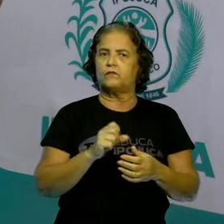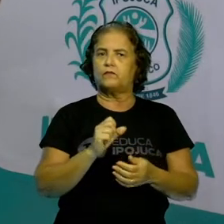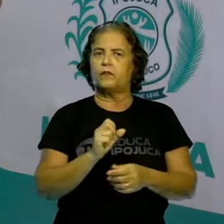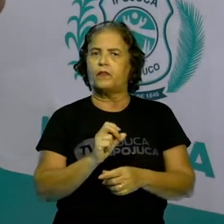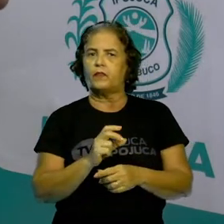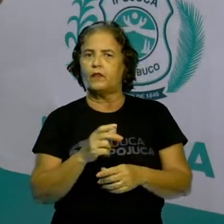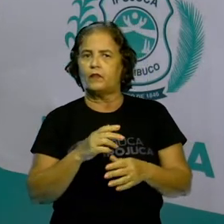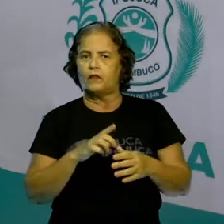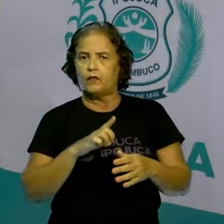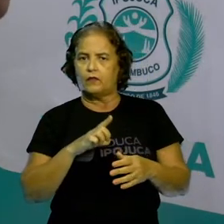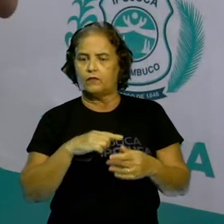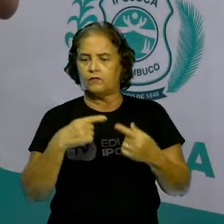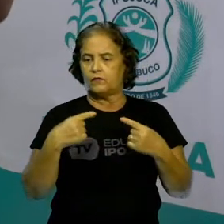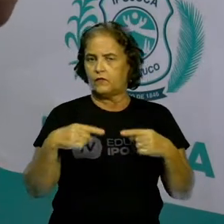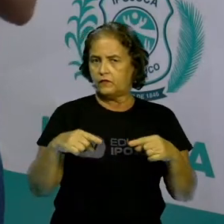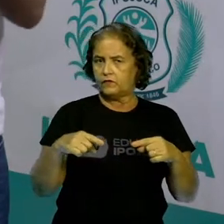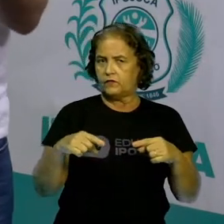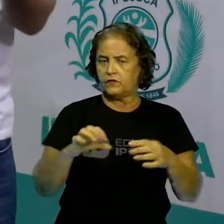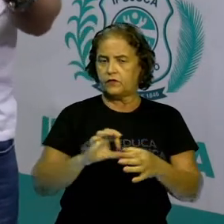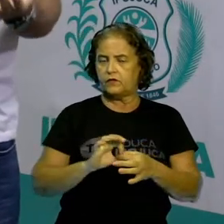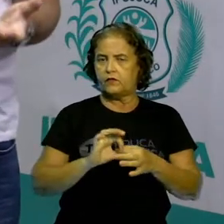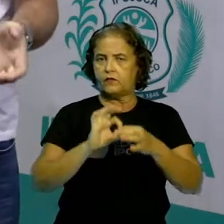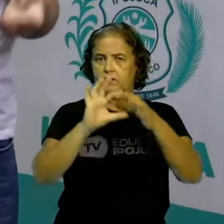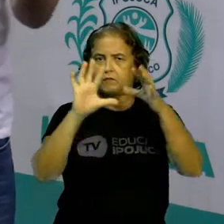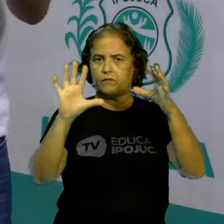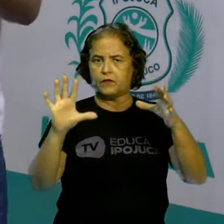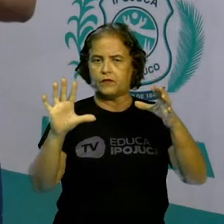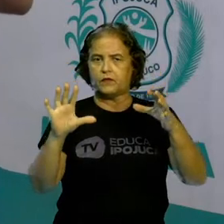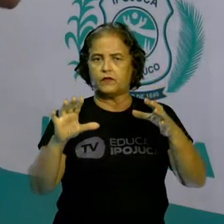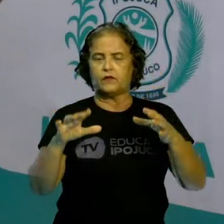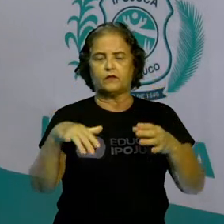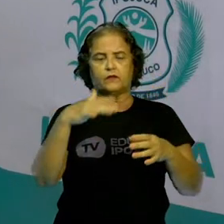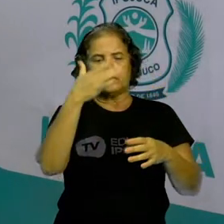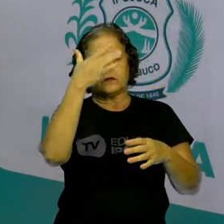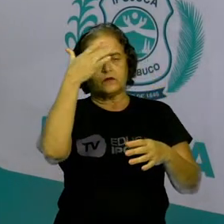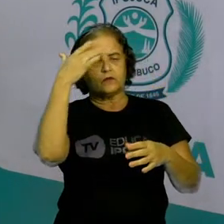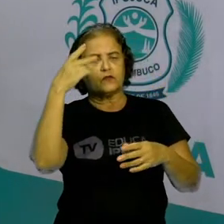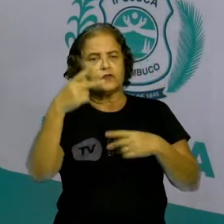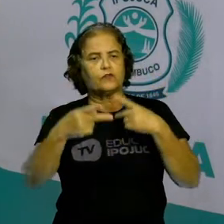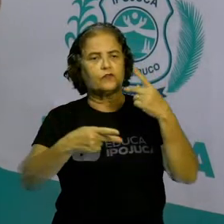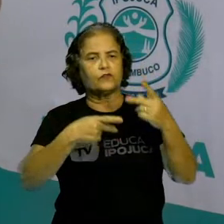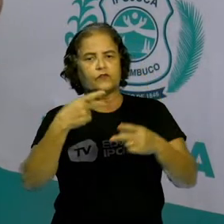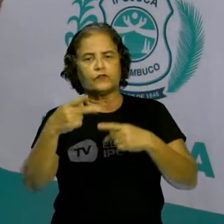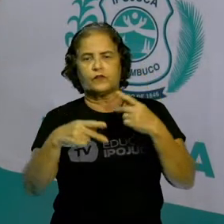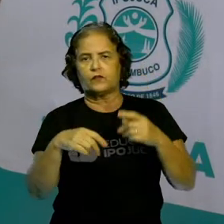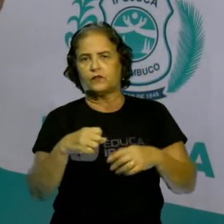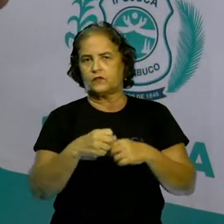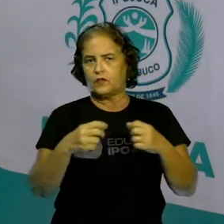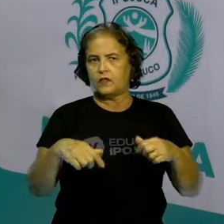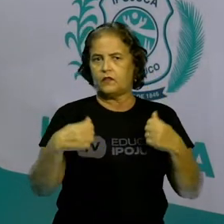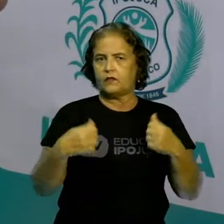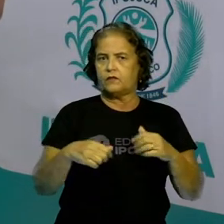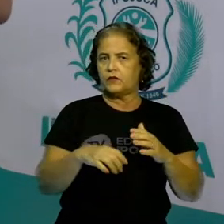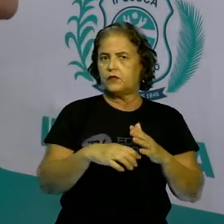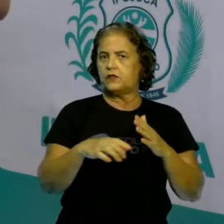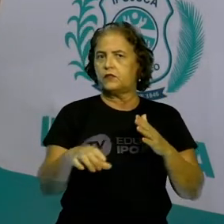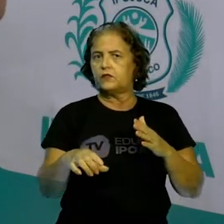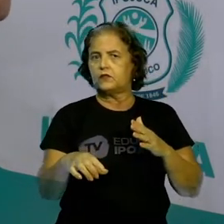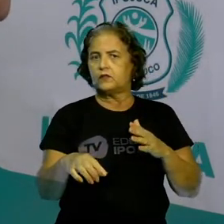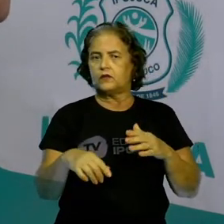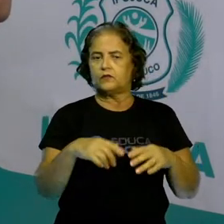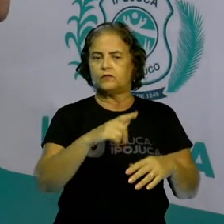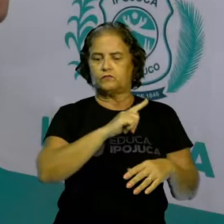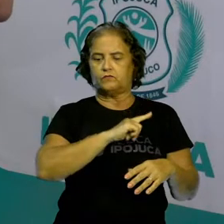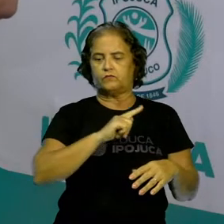das pessoas falarem tudo aquilo que quisessem, inclusive de criticar os seus governantes. Lembre que durante